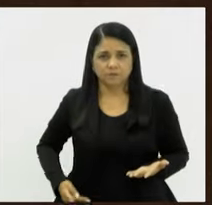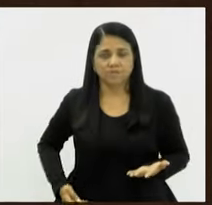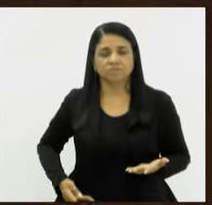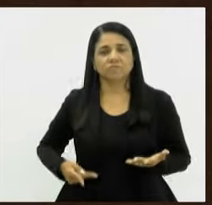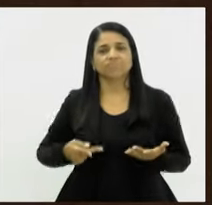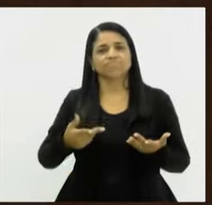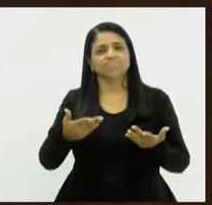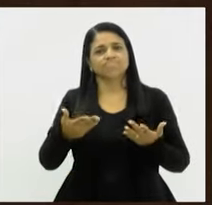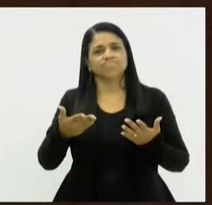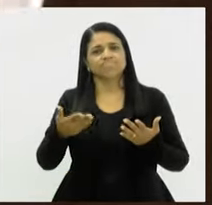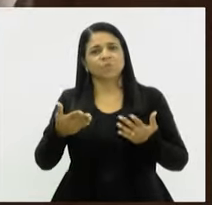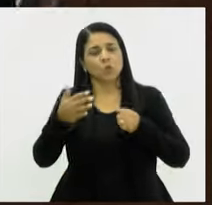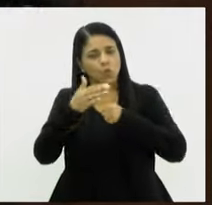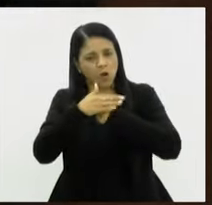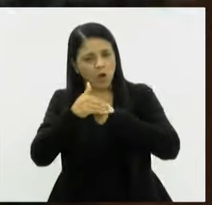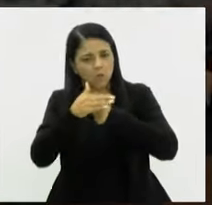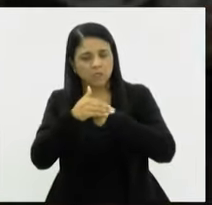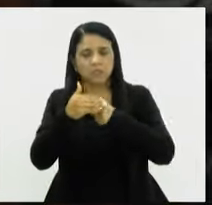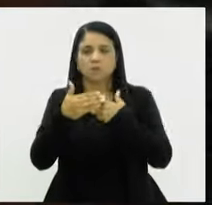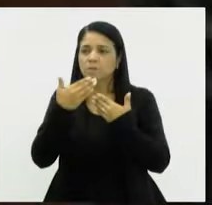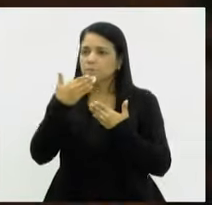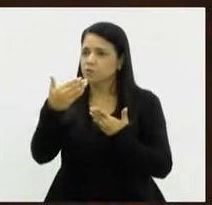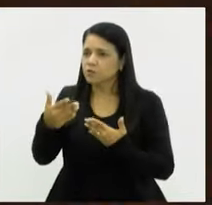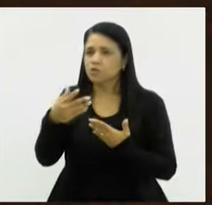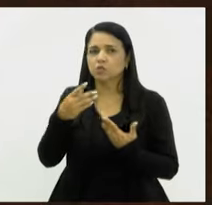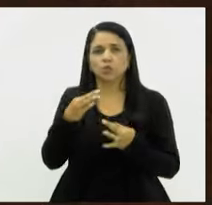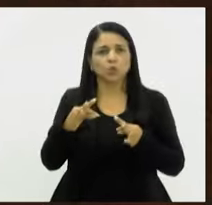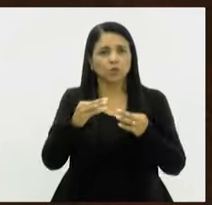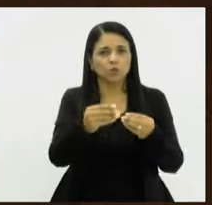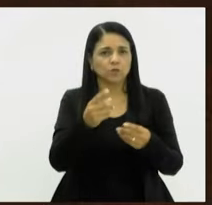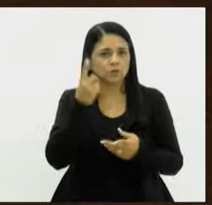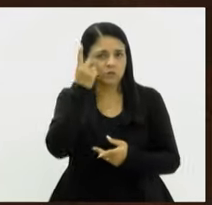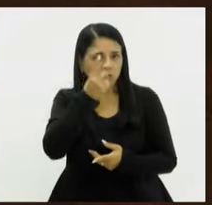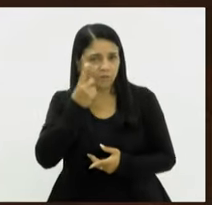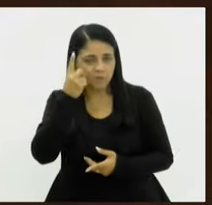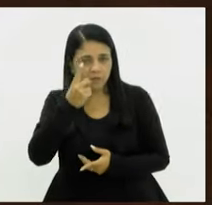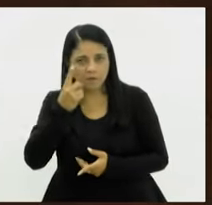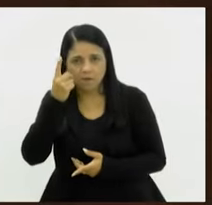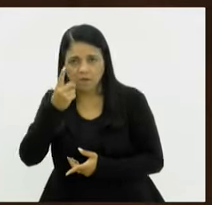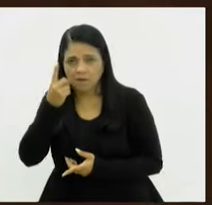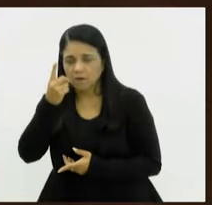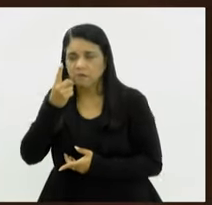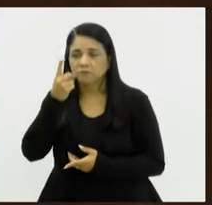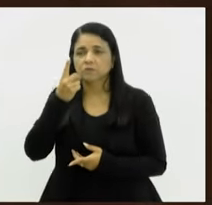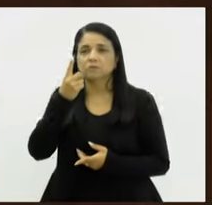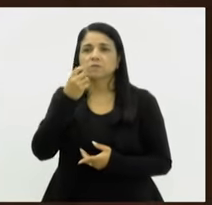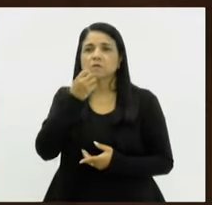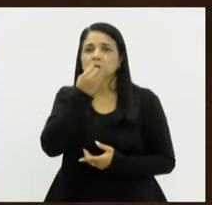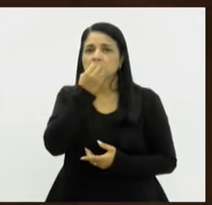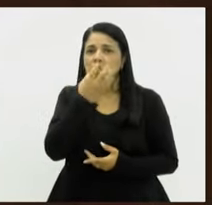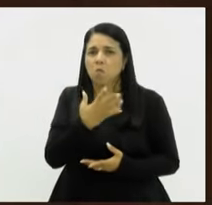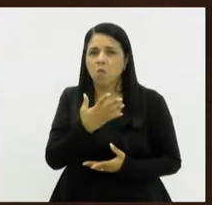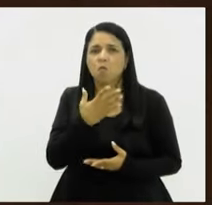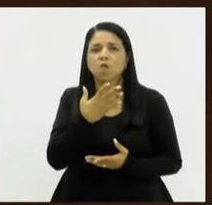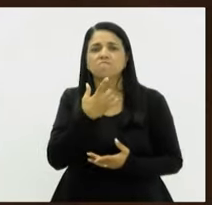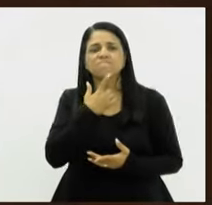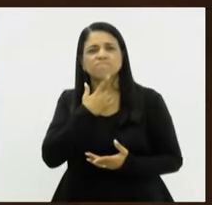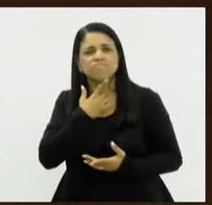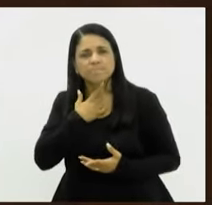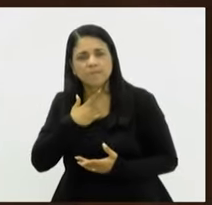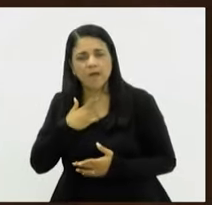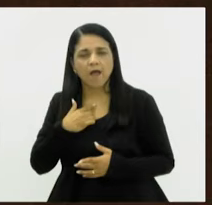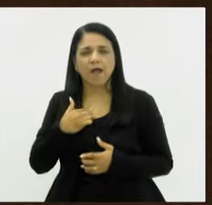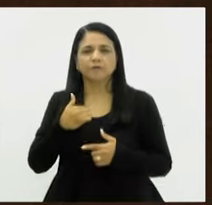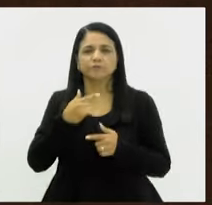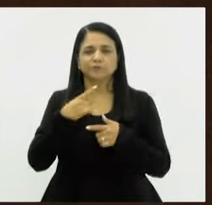fraterna, solicitar a todos os deputados, solicitar a boa vontade constante